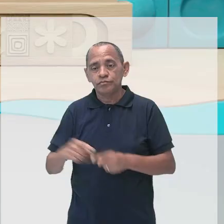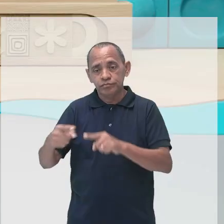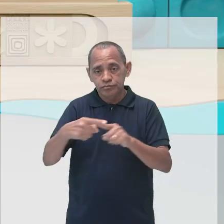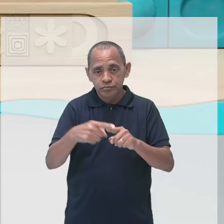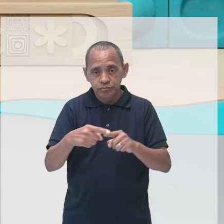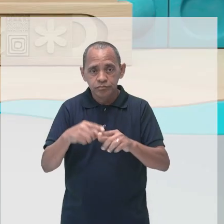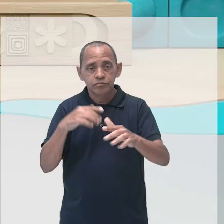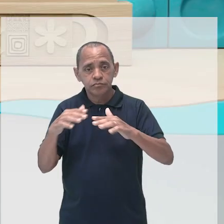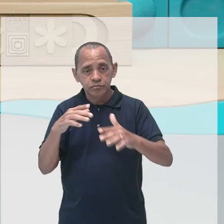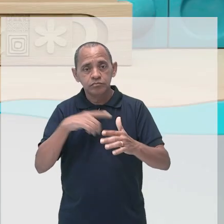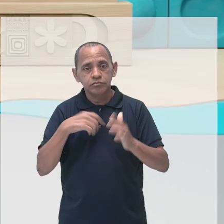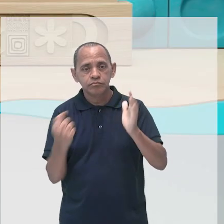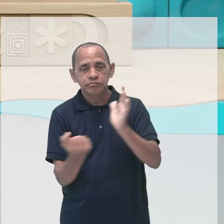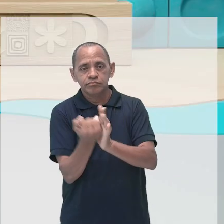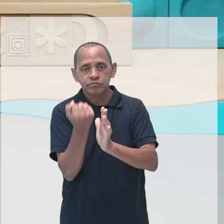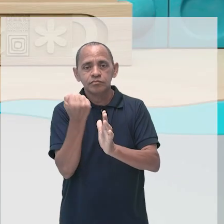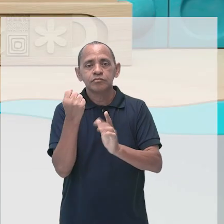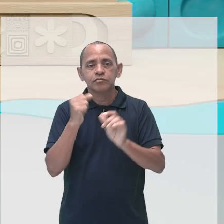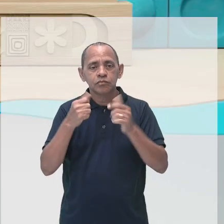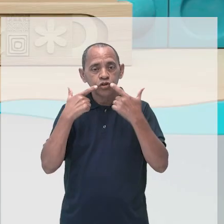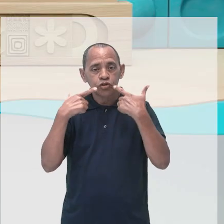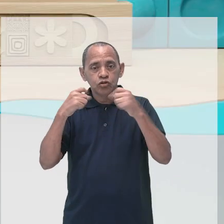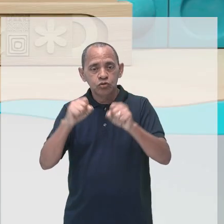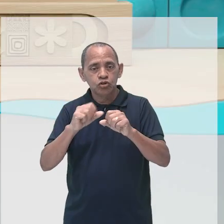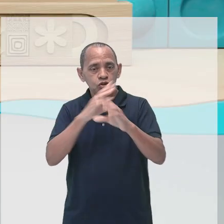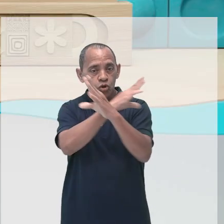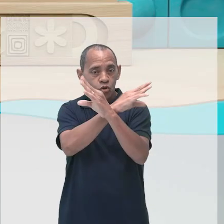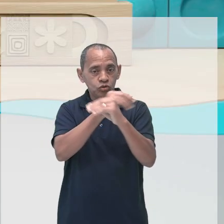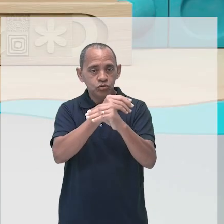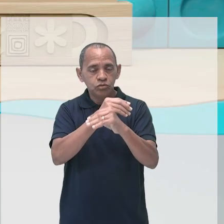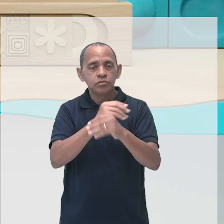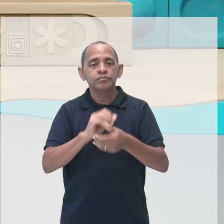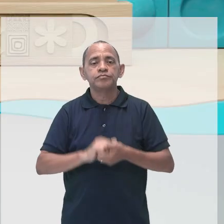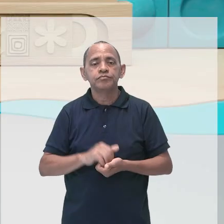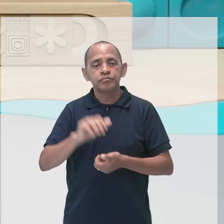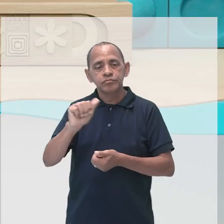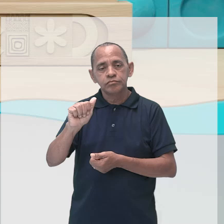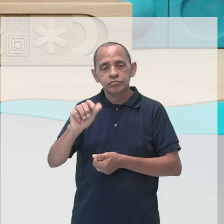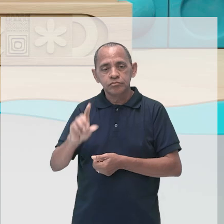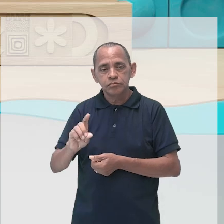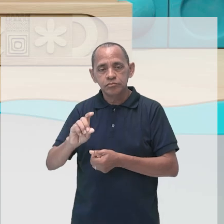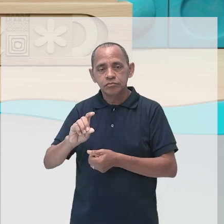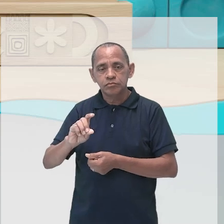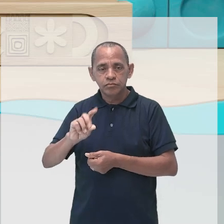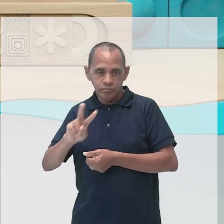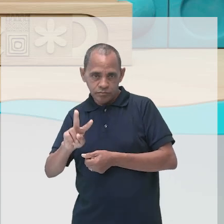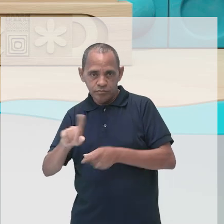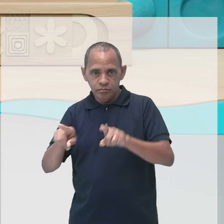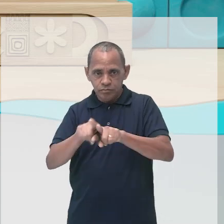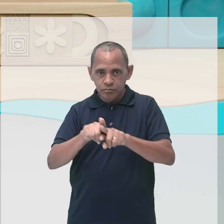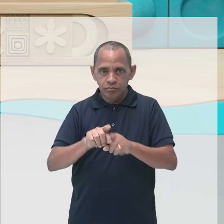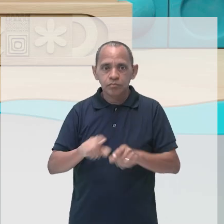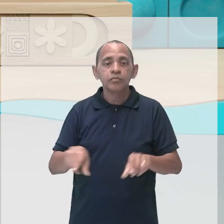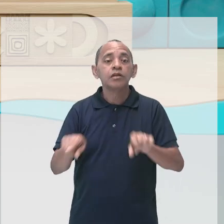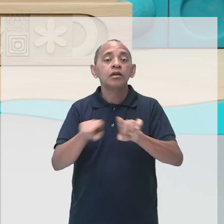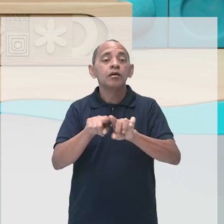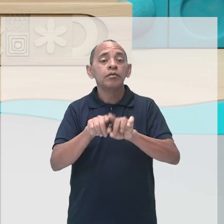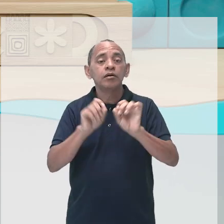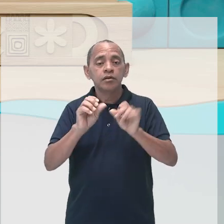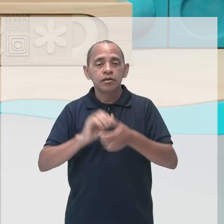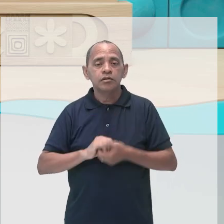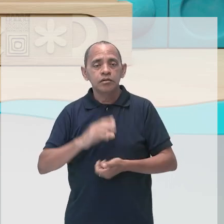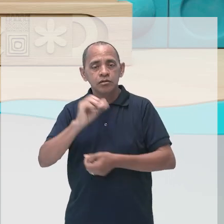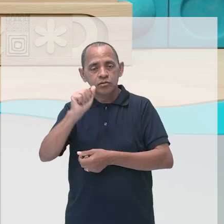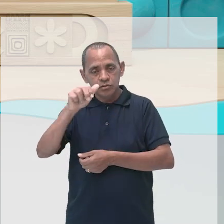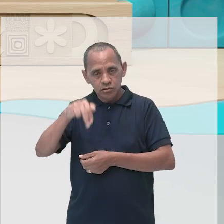como marcas linguísticas, gente, conjunções adversativas e concessivas. Elas estão presentes nesse